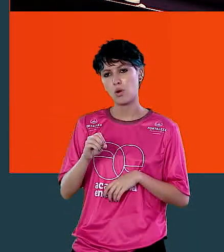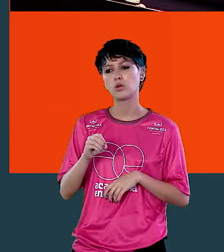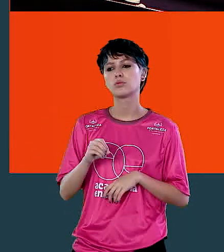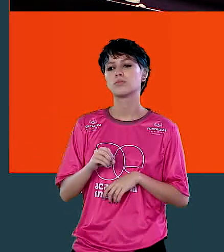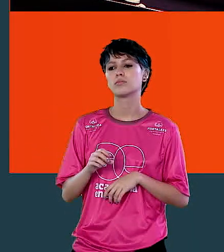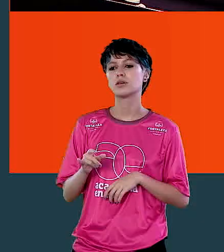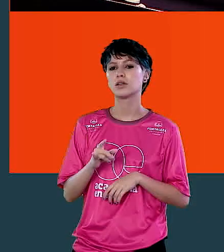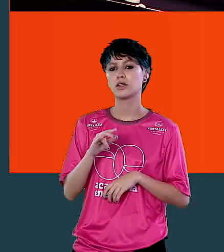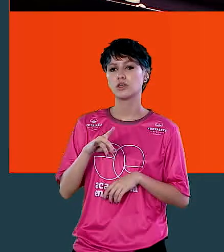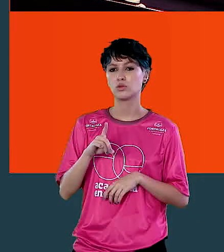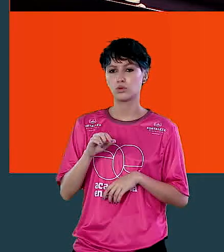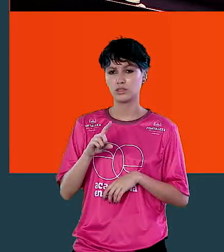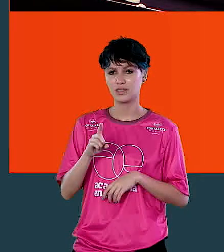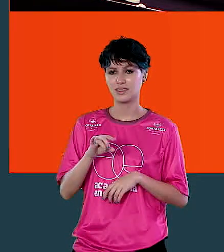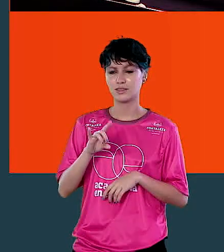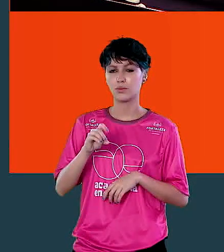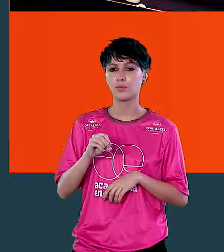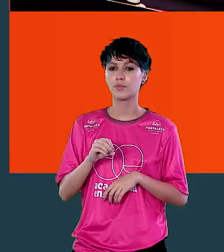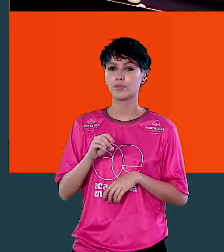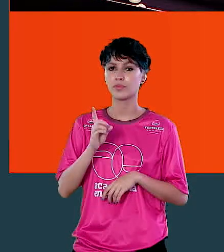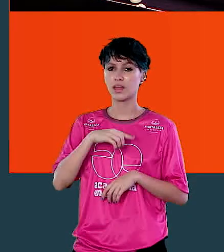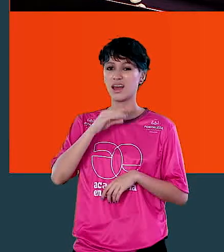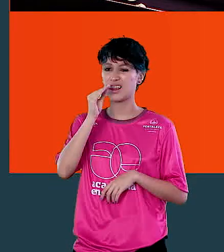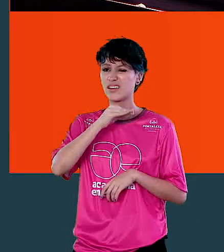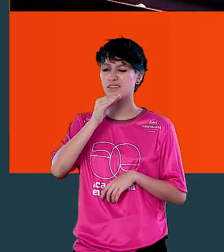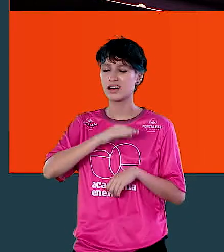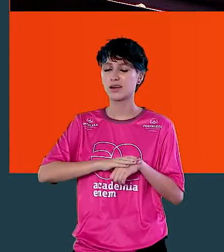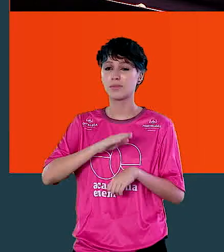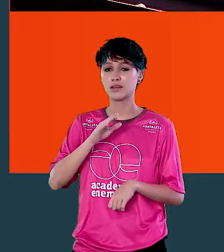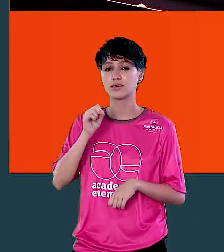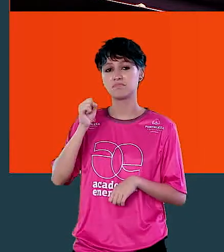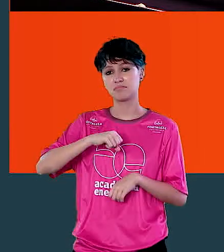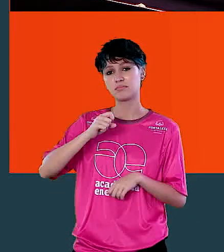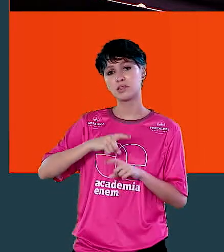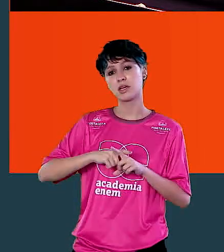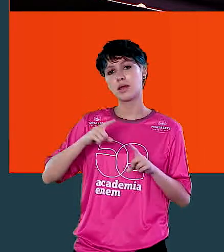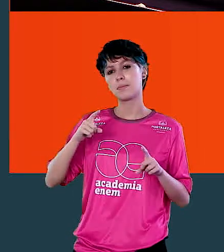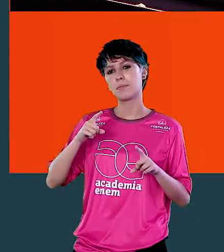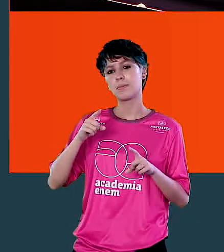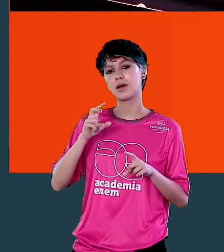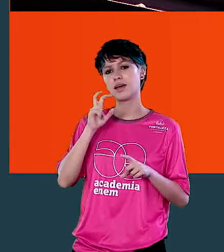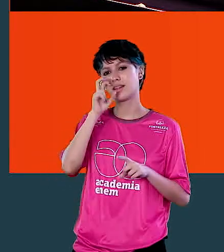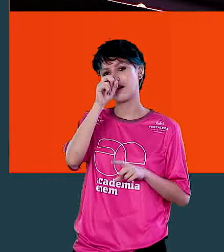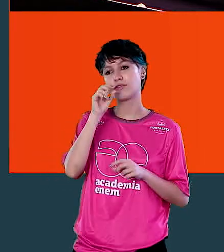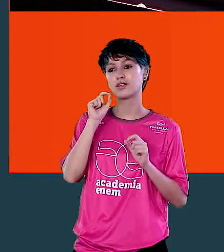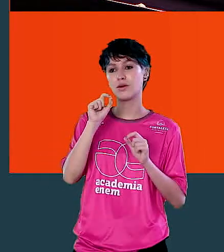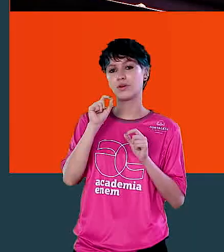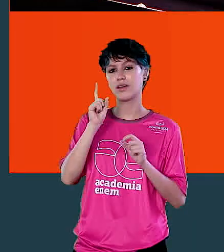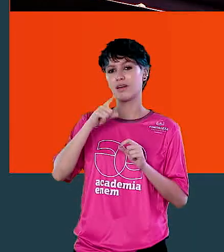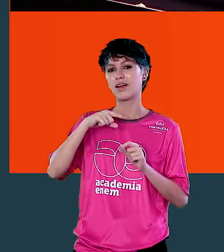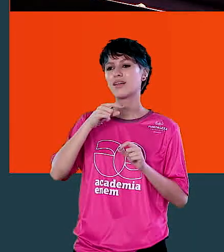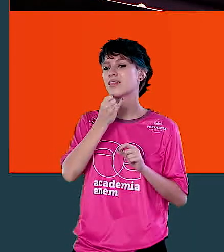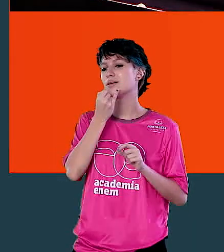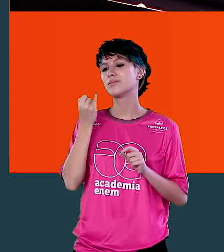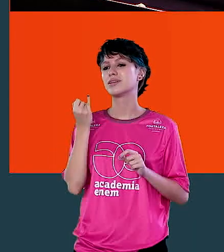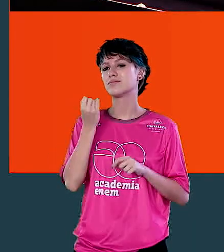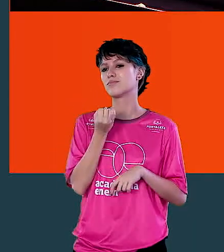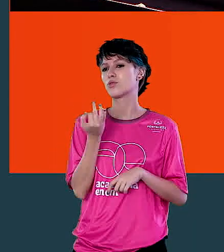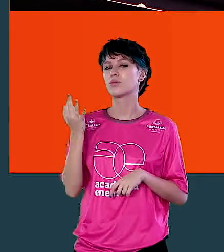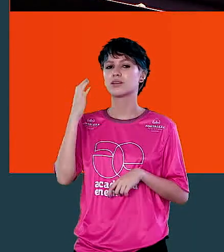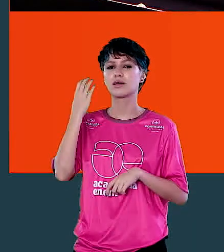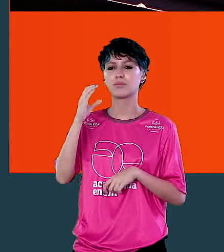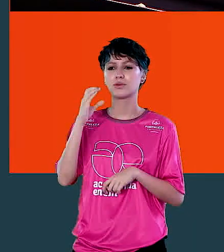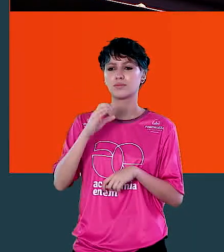Ed, mas ela não é a mais fraca? É. O que é que determina a força dessa interação? O número de carbonos. Quanto